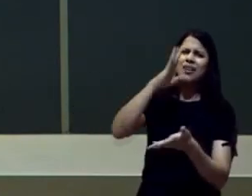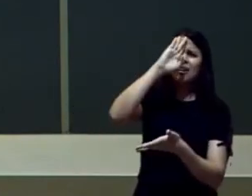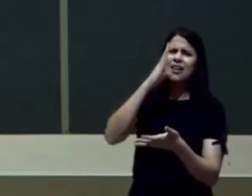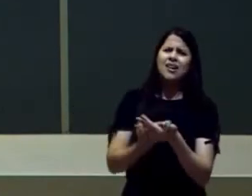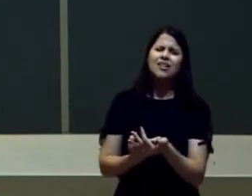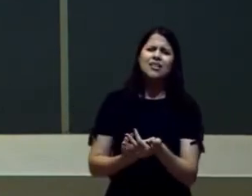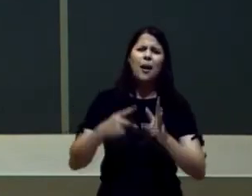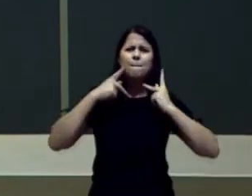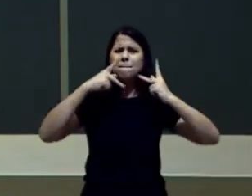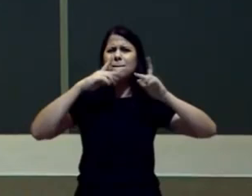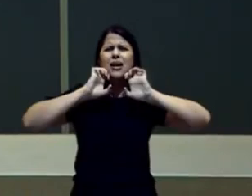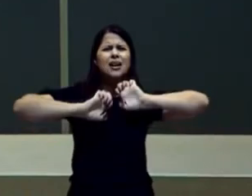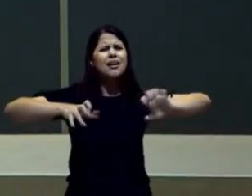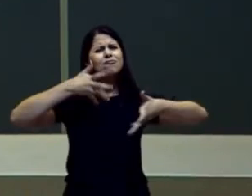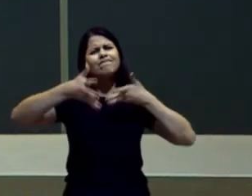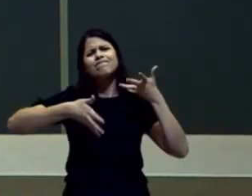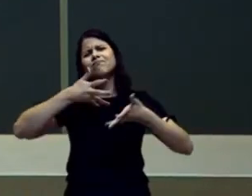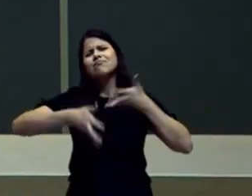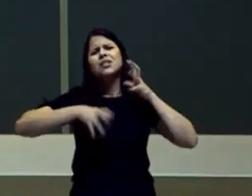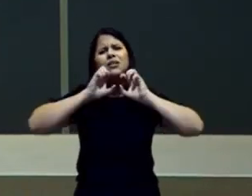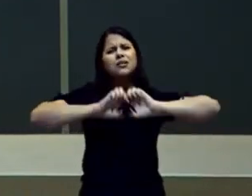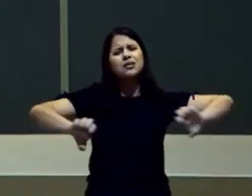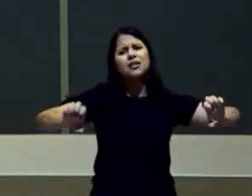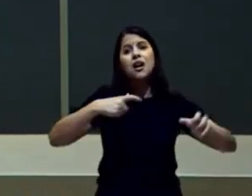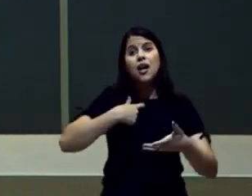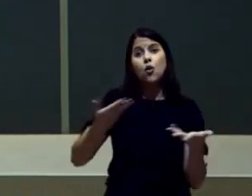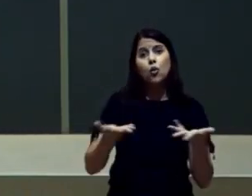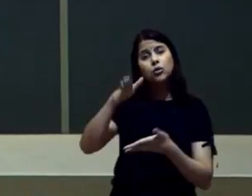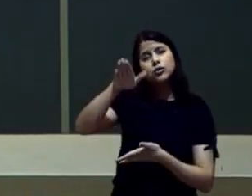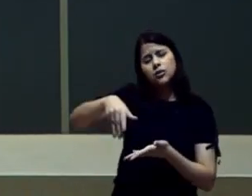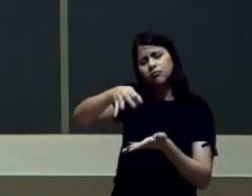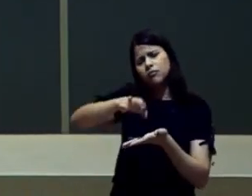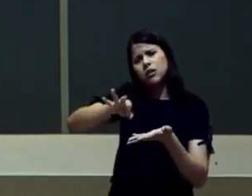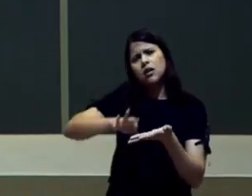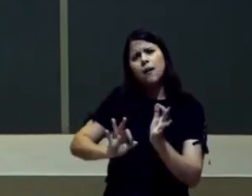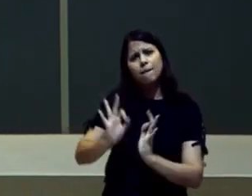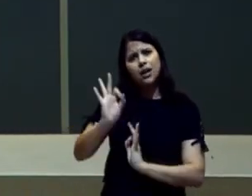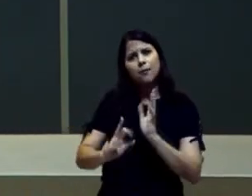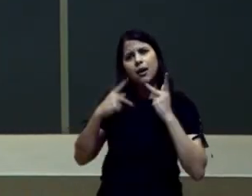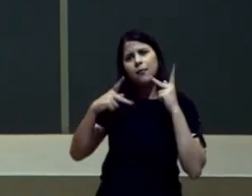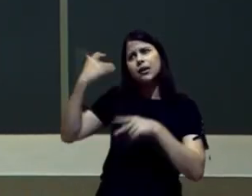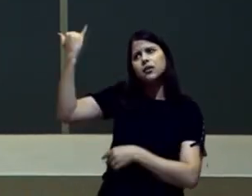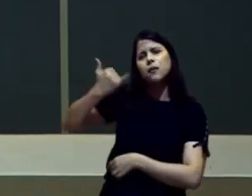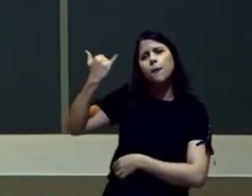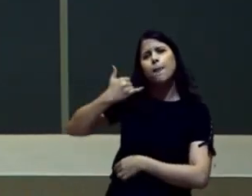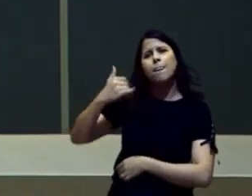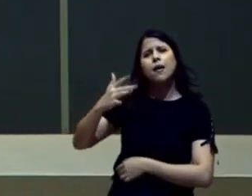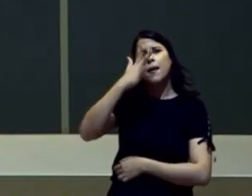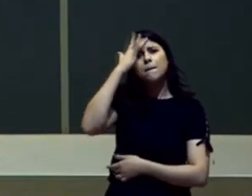não pare de pregar, não mude. Eu preparava essa palavra e Deus falava comigo e dizia a pessoas que estão